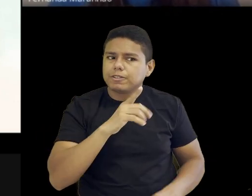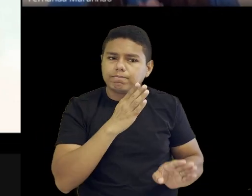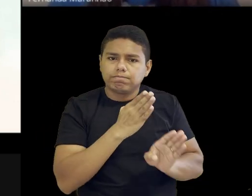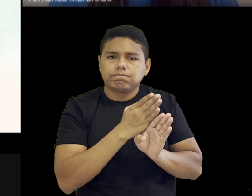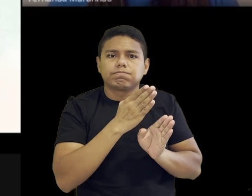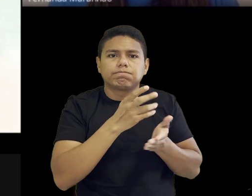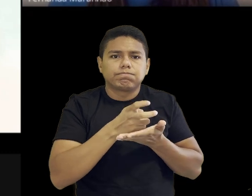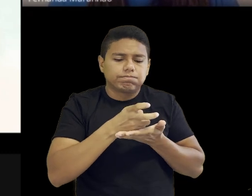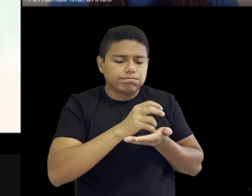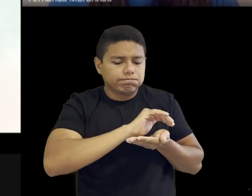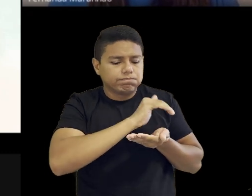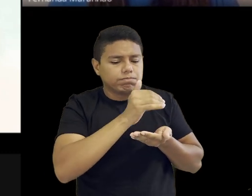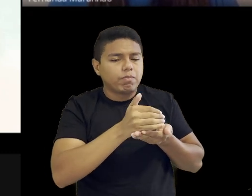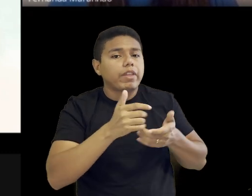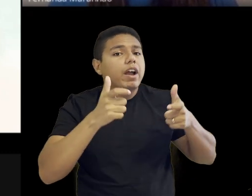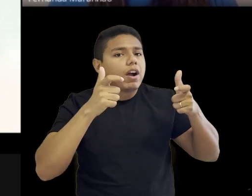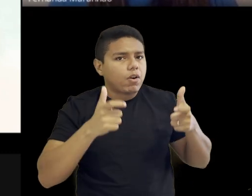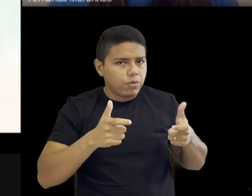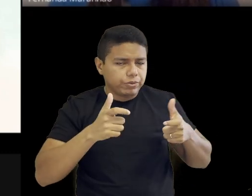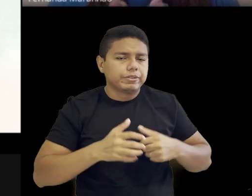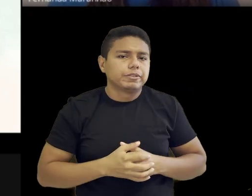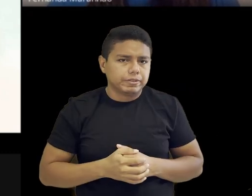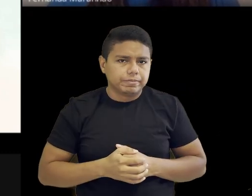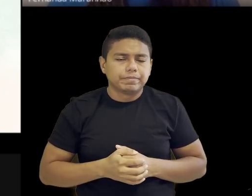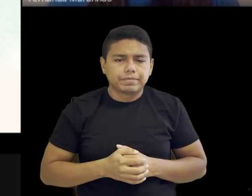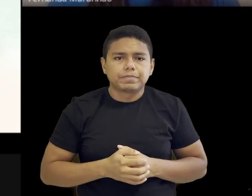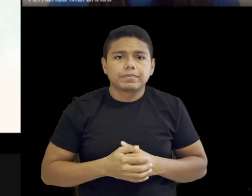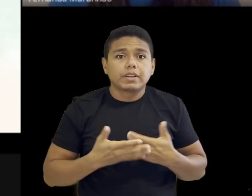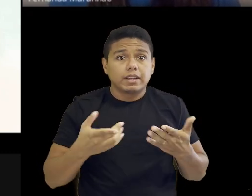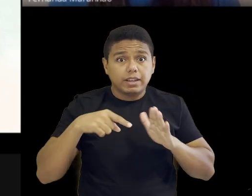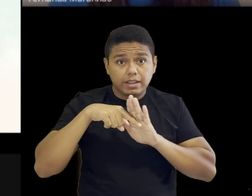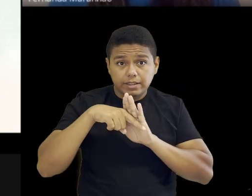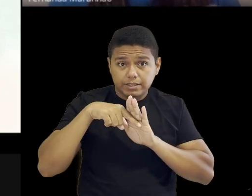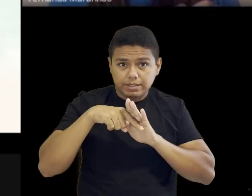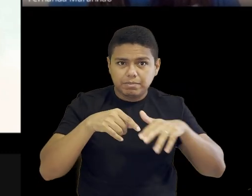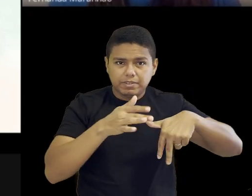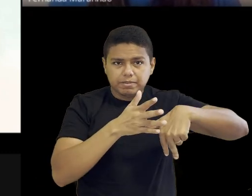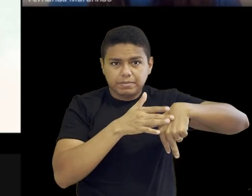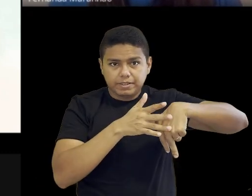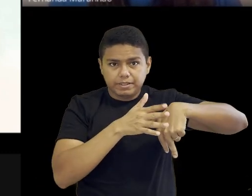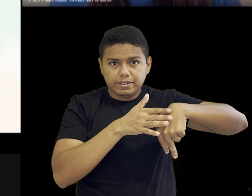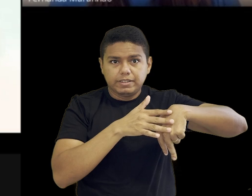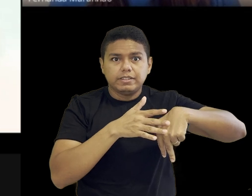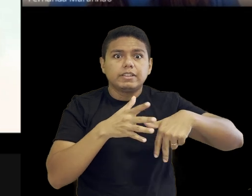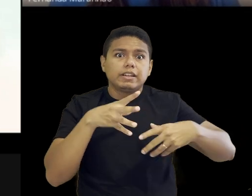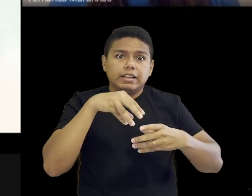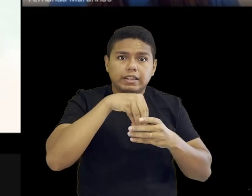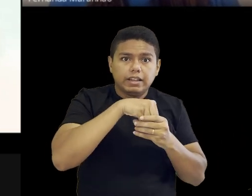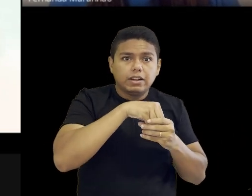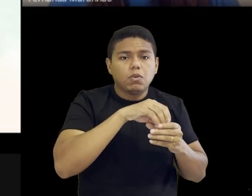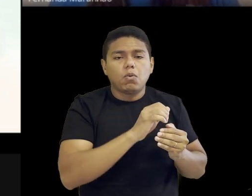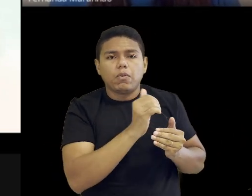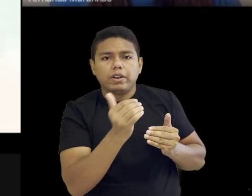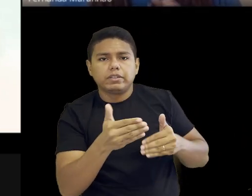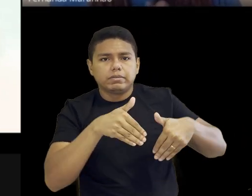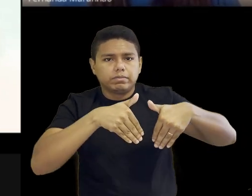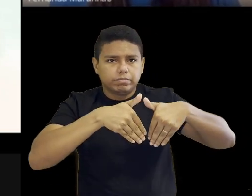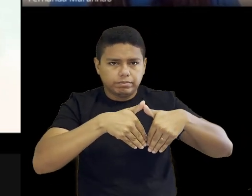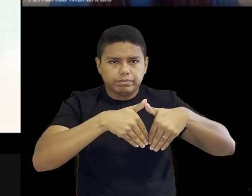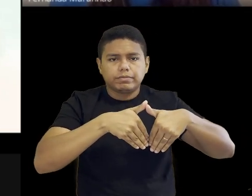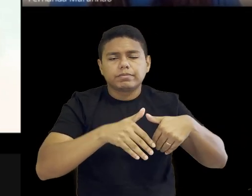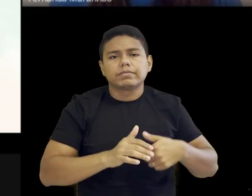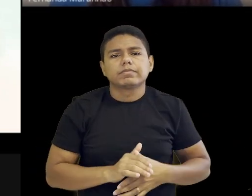2.000. Acima de 2.000 beta-HCG, tem que haver saco gestacional no exame da paciente, seja intra